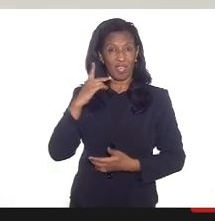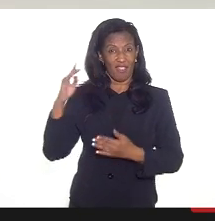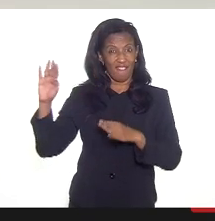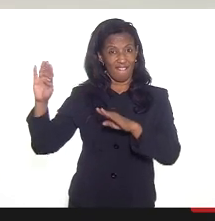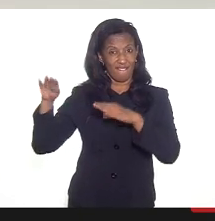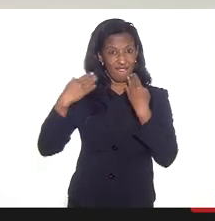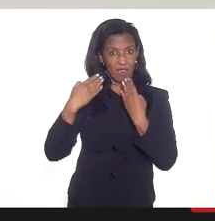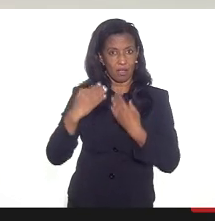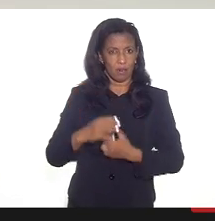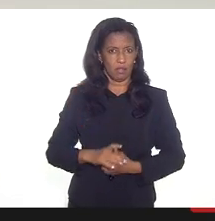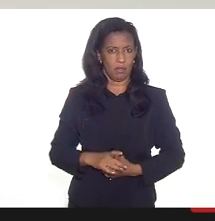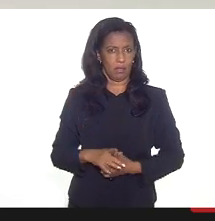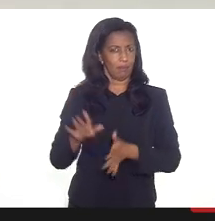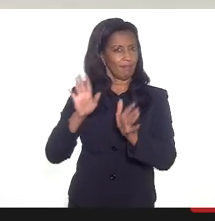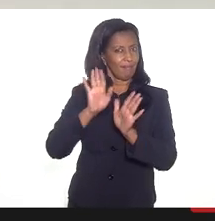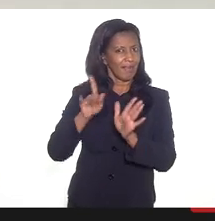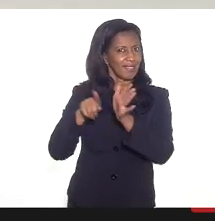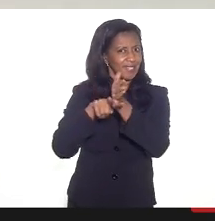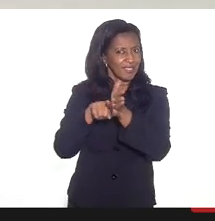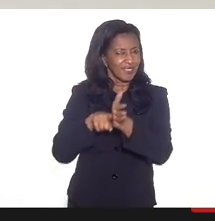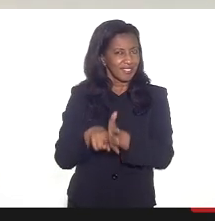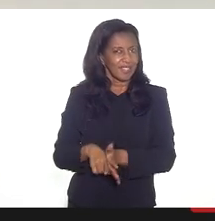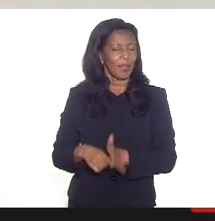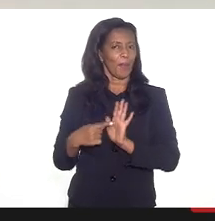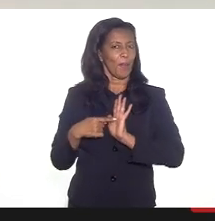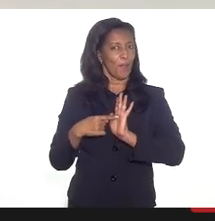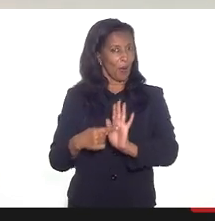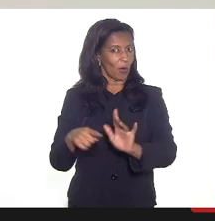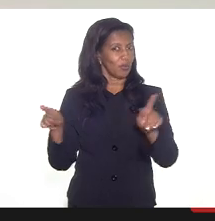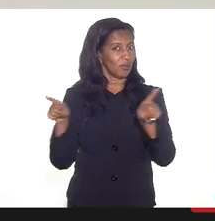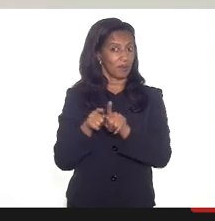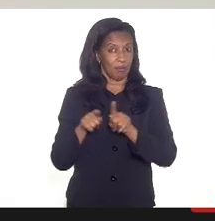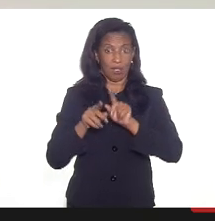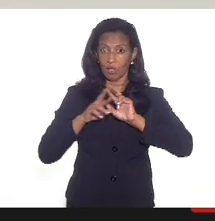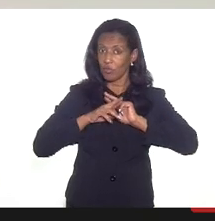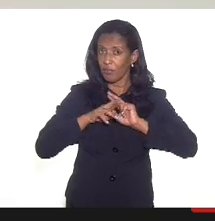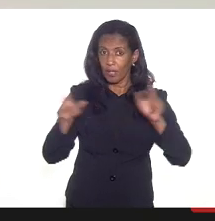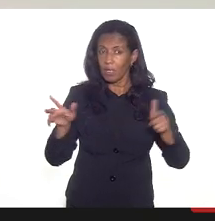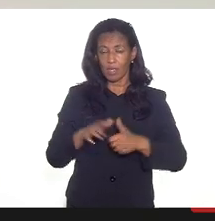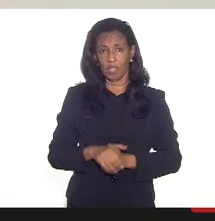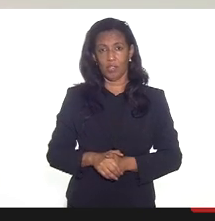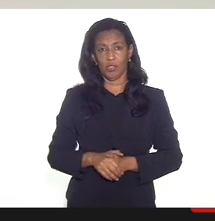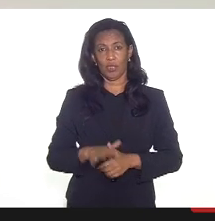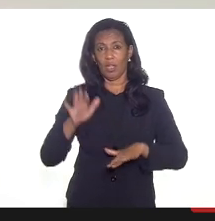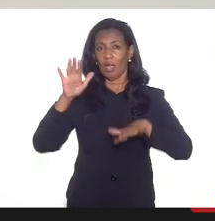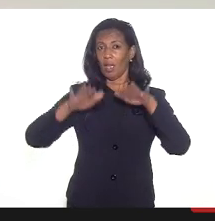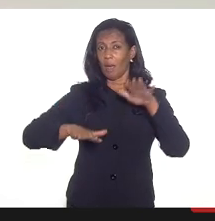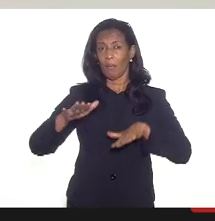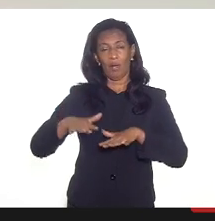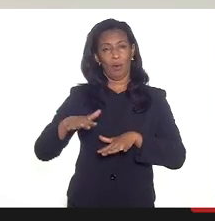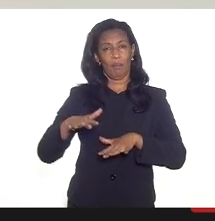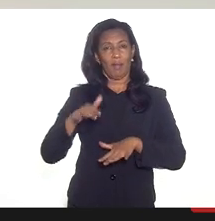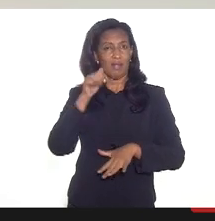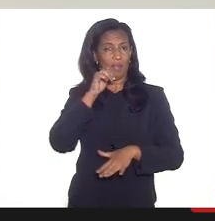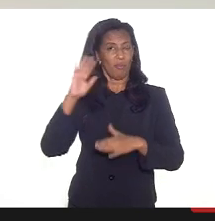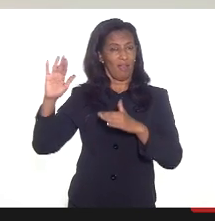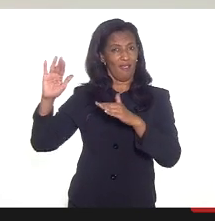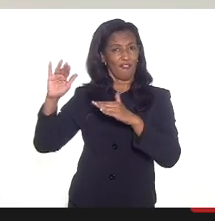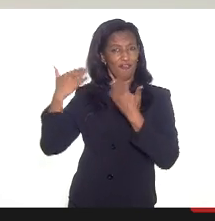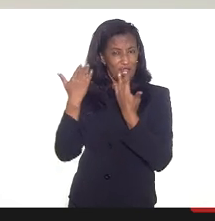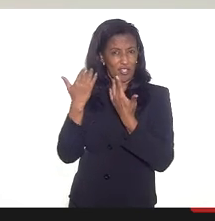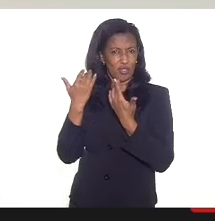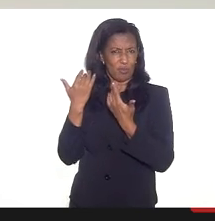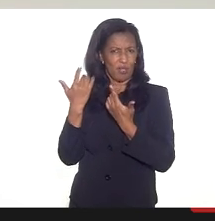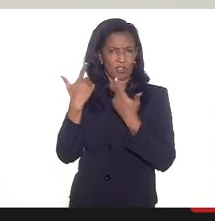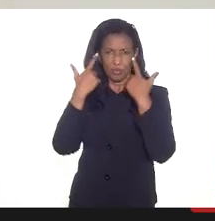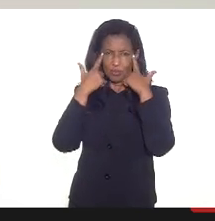delas. Mas as pesquisas apontam que não é bem assim. A maior parte das mulheres vítimas de